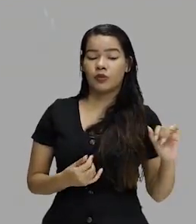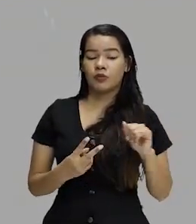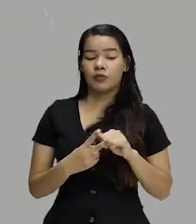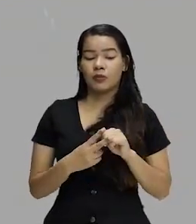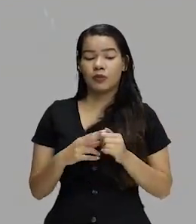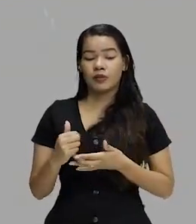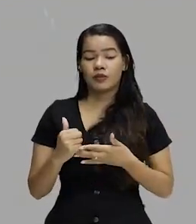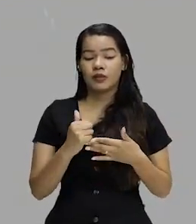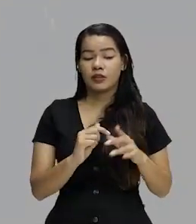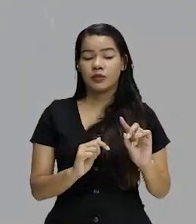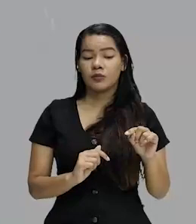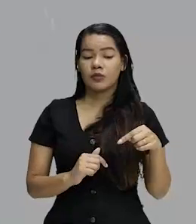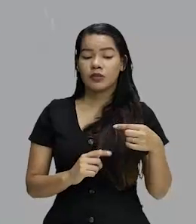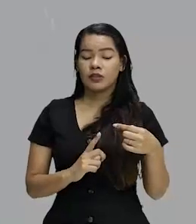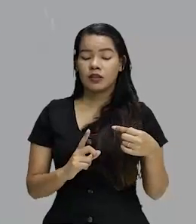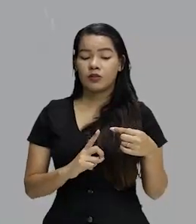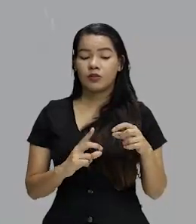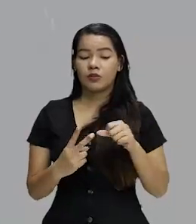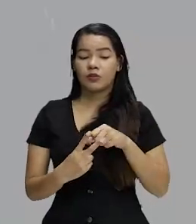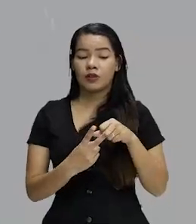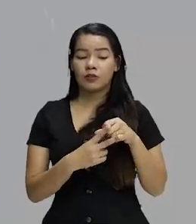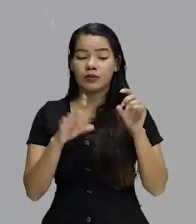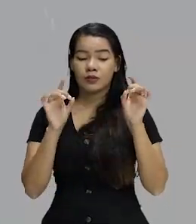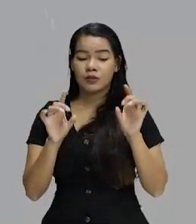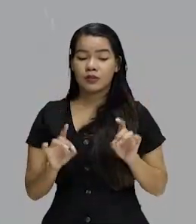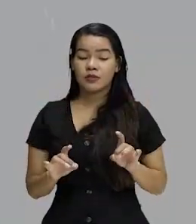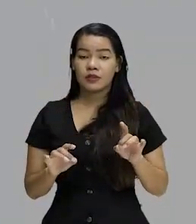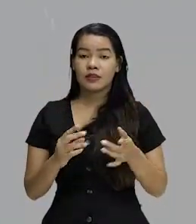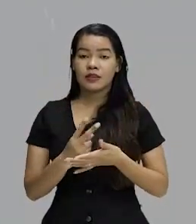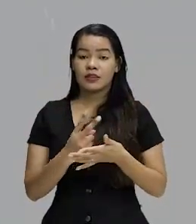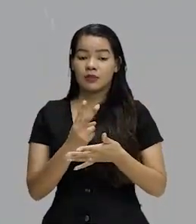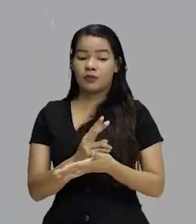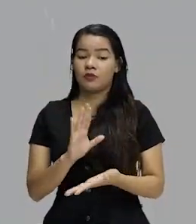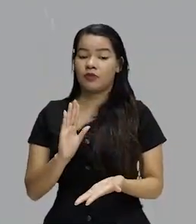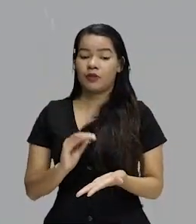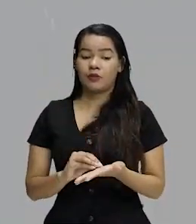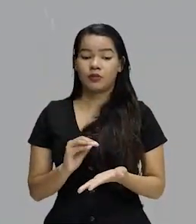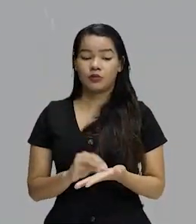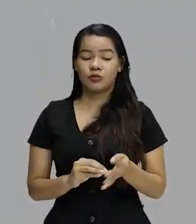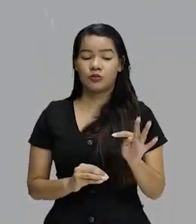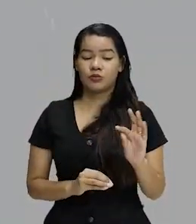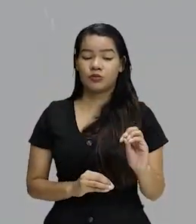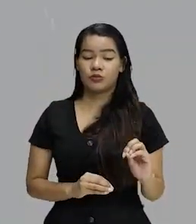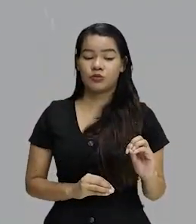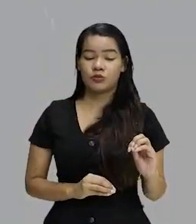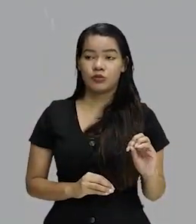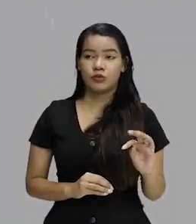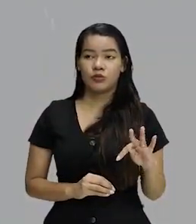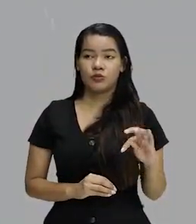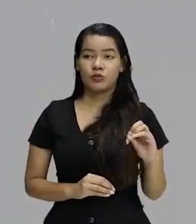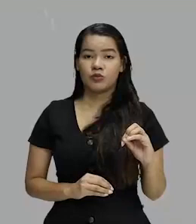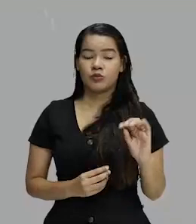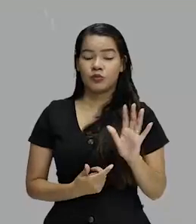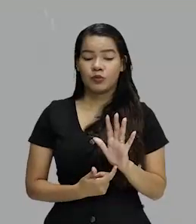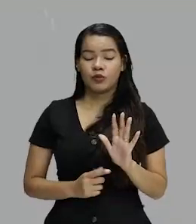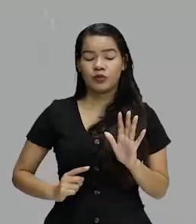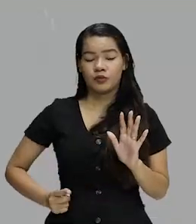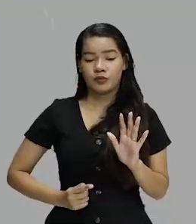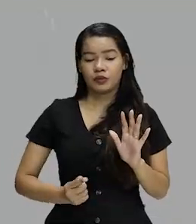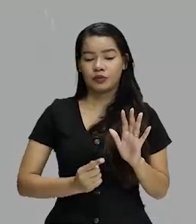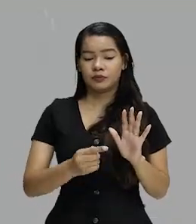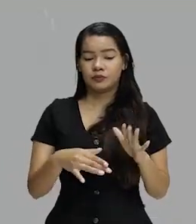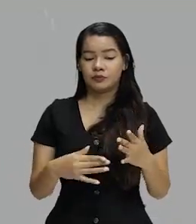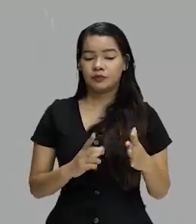eu tenho o verbo principal, e percebam que o verbo principal é sempre sem o to, Tá? O to indica infinitivo, quer dizer, o verbo não